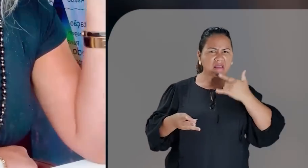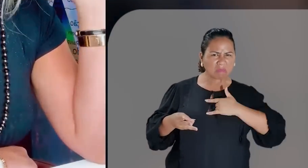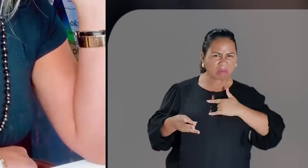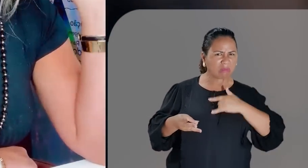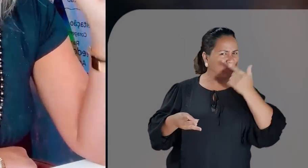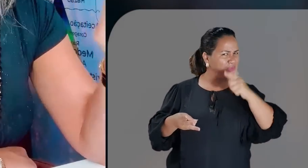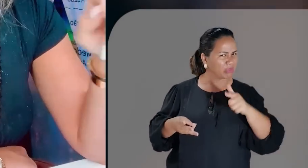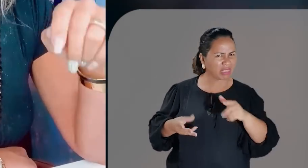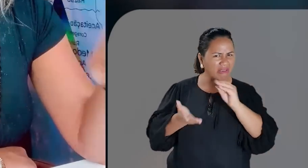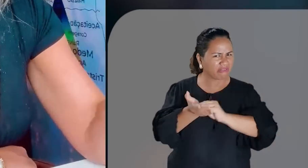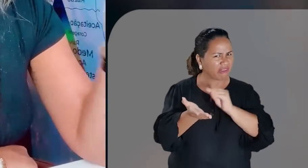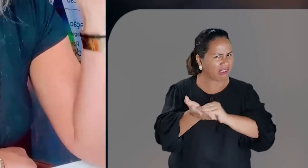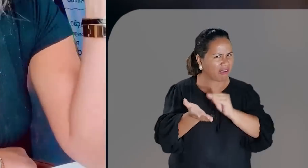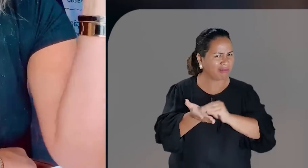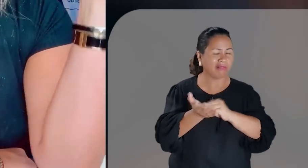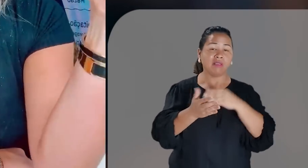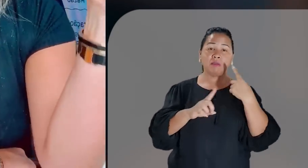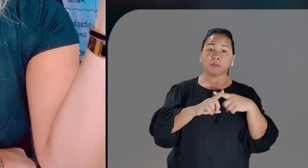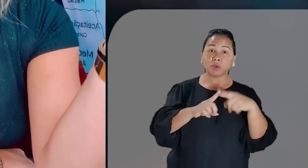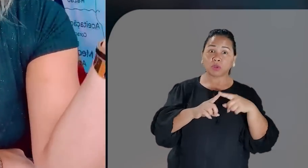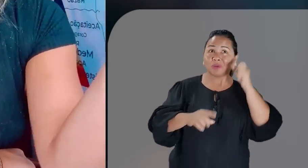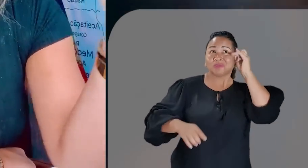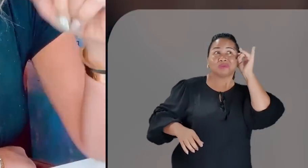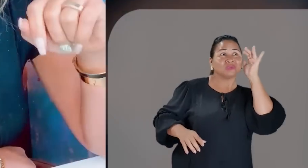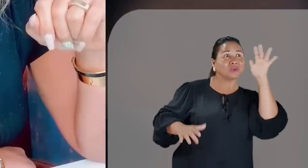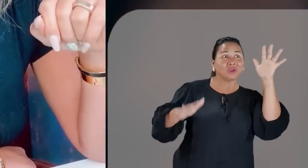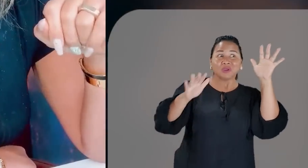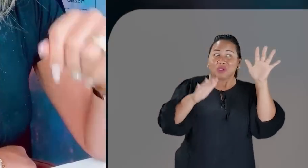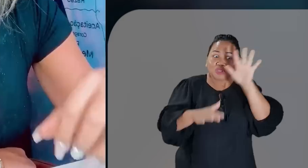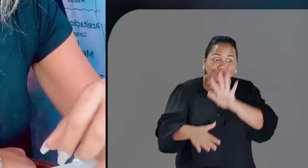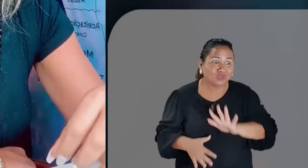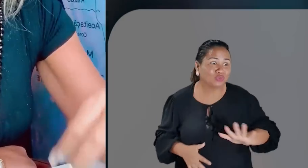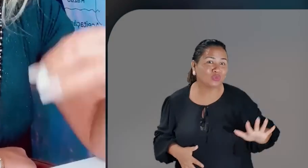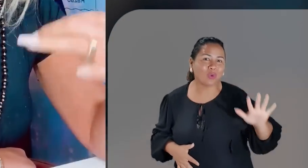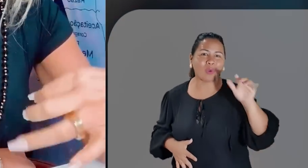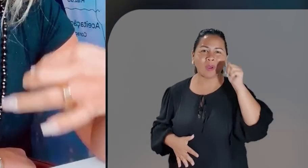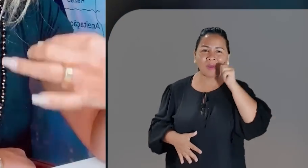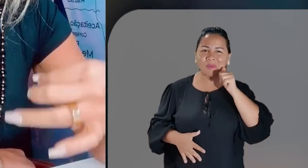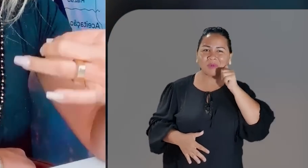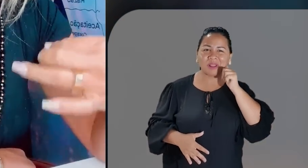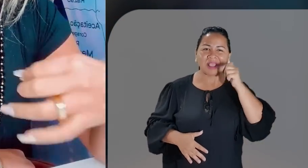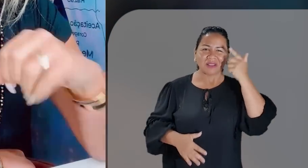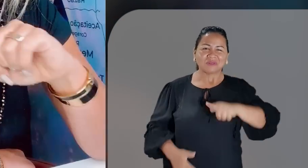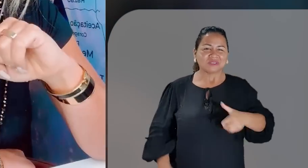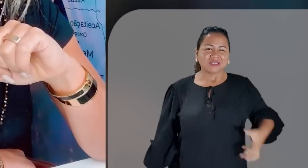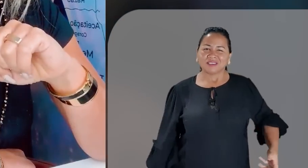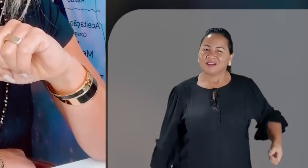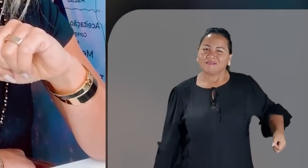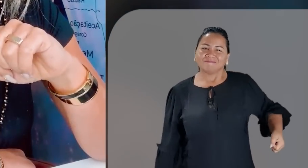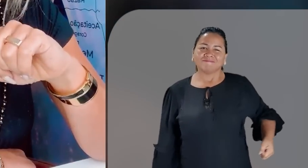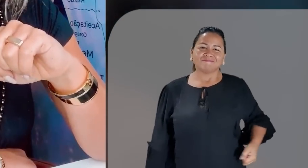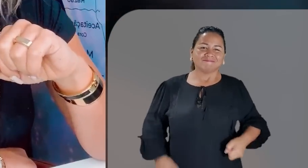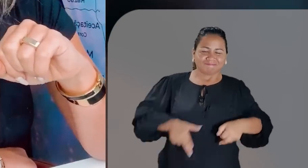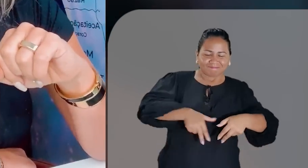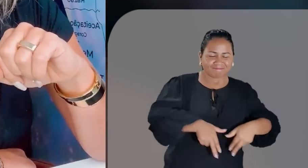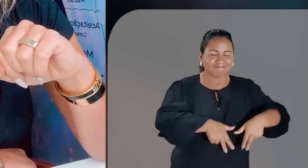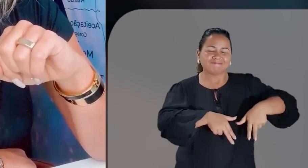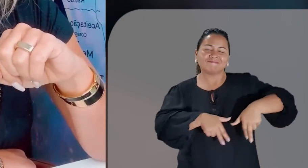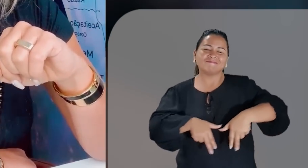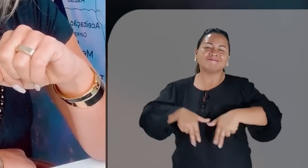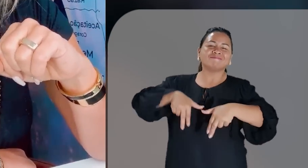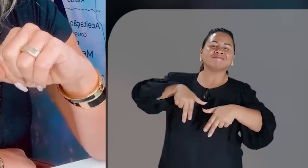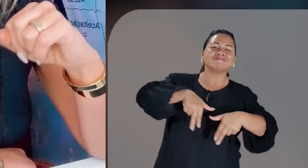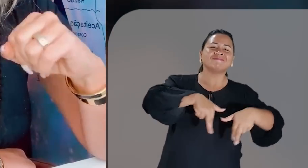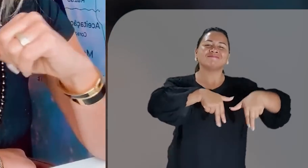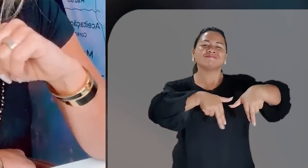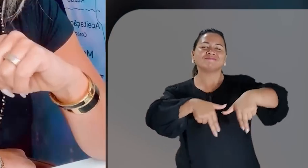você não tem autoestima. Você não tem um pingo de amor por você. Porque o sonho de cada mulher é simplesmente poder andar